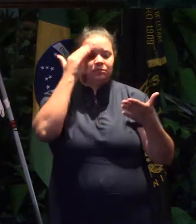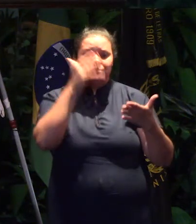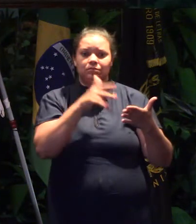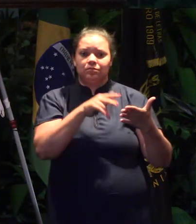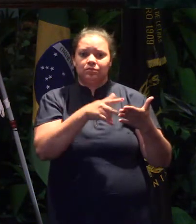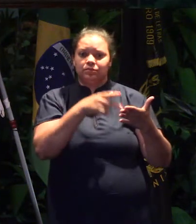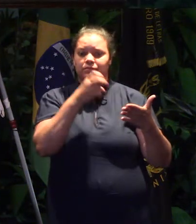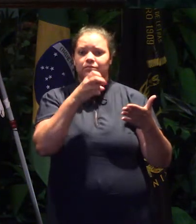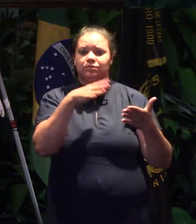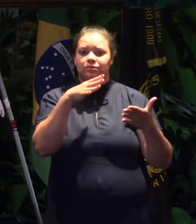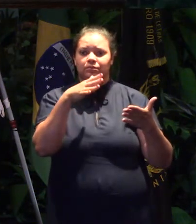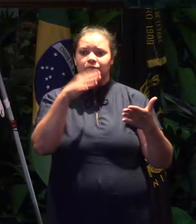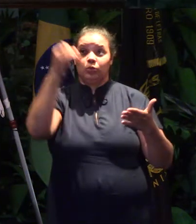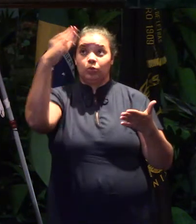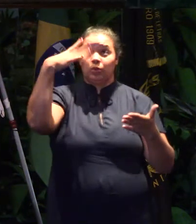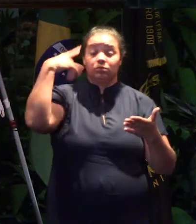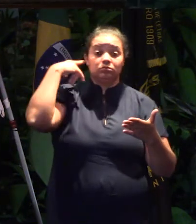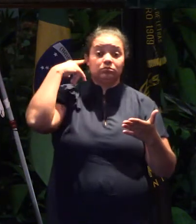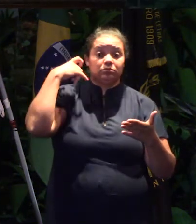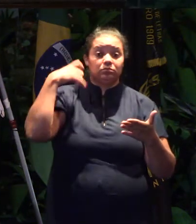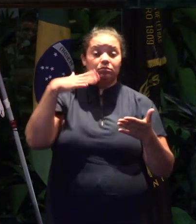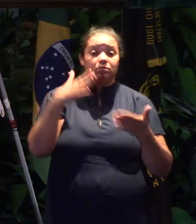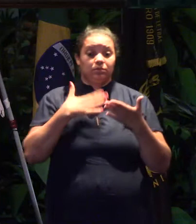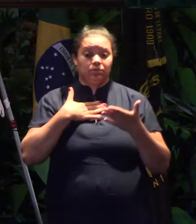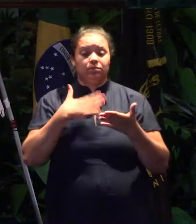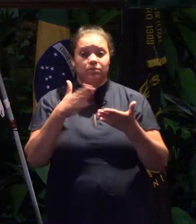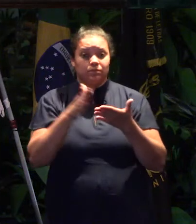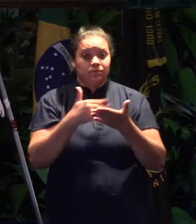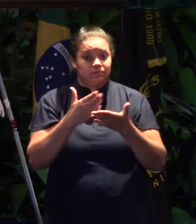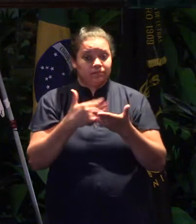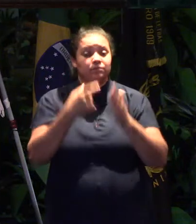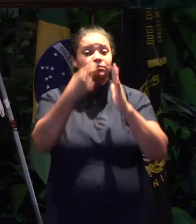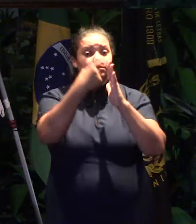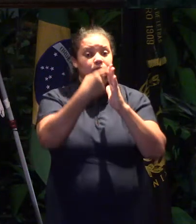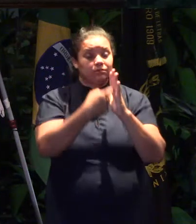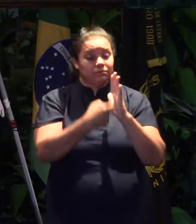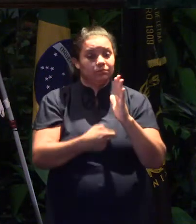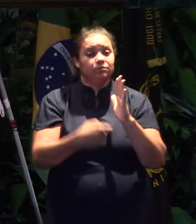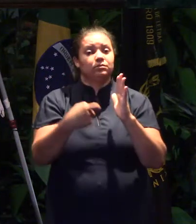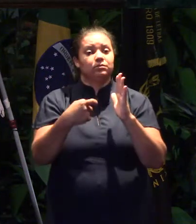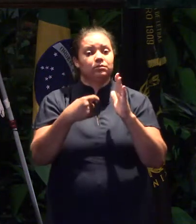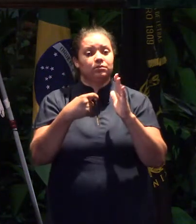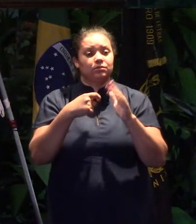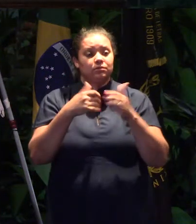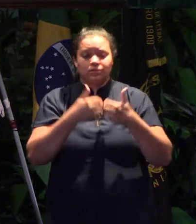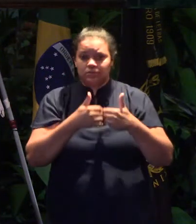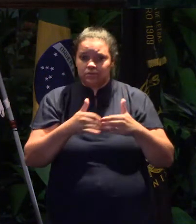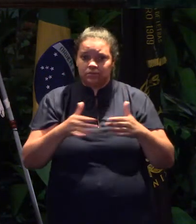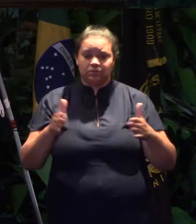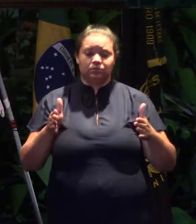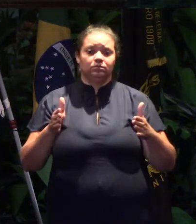na medida em que, de uma certa forma, todos os textos se desdobram a partir do texto de abertura.